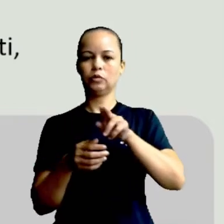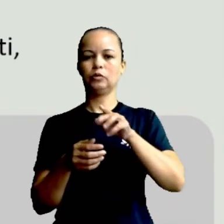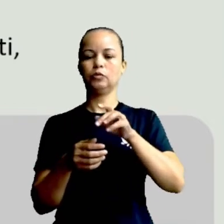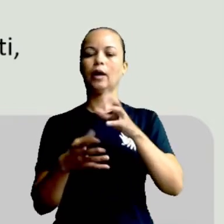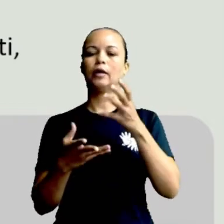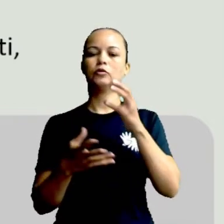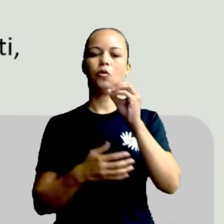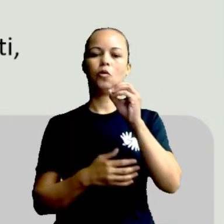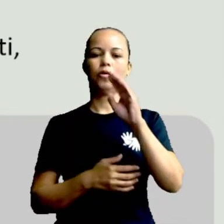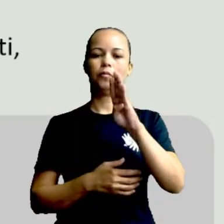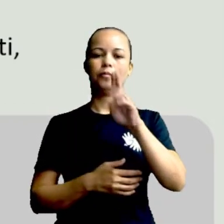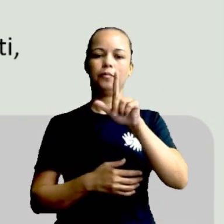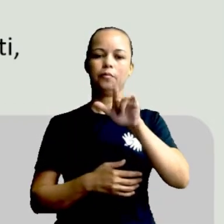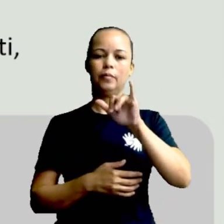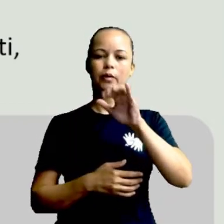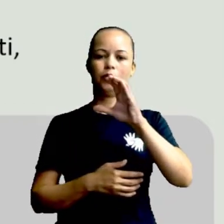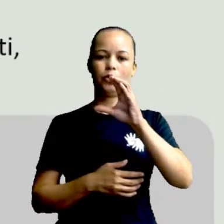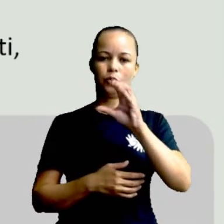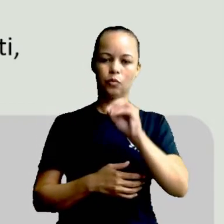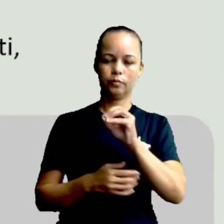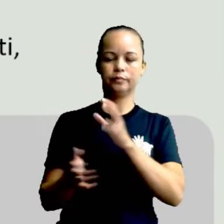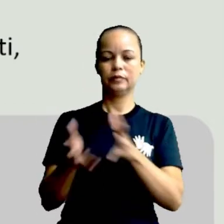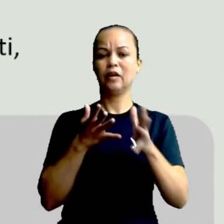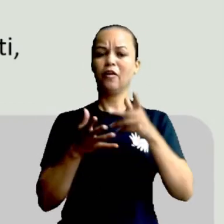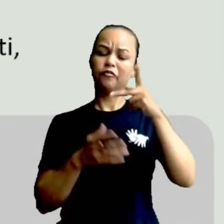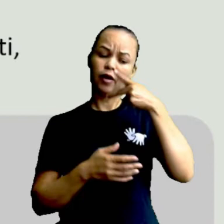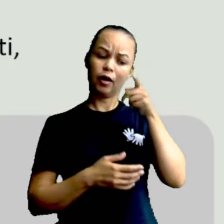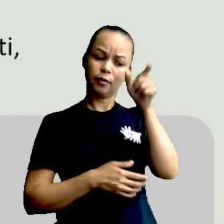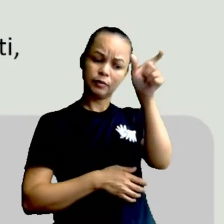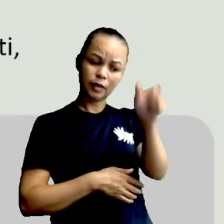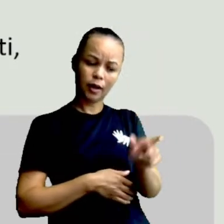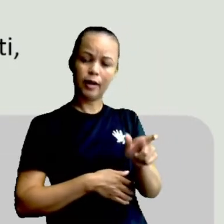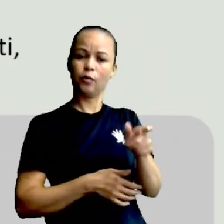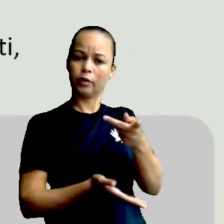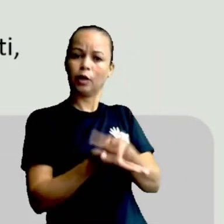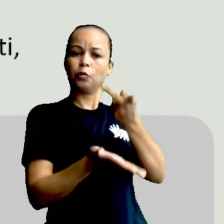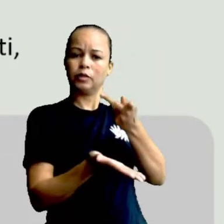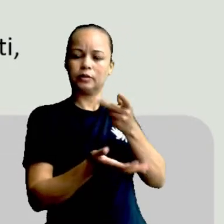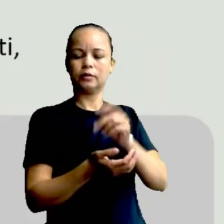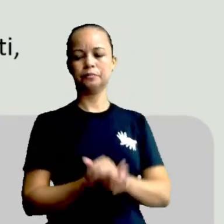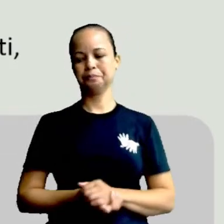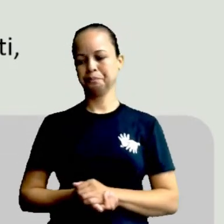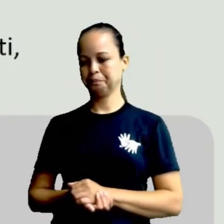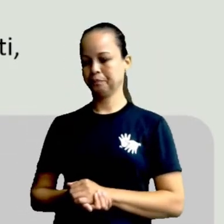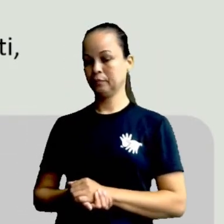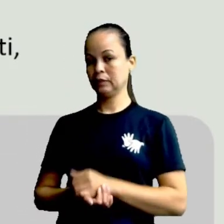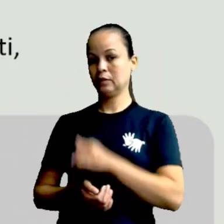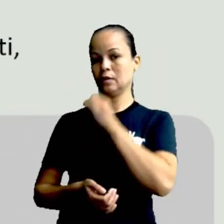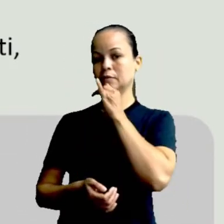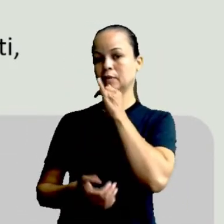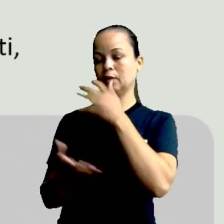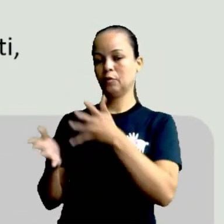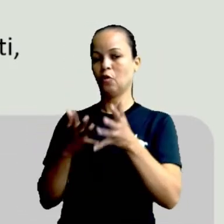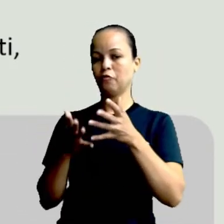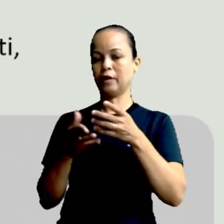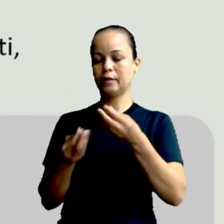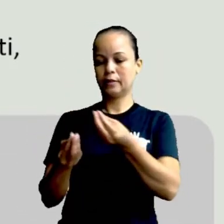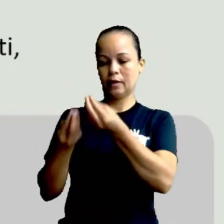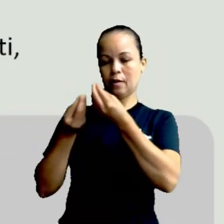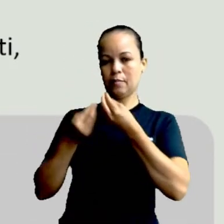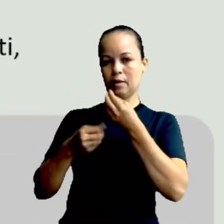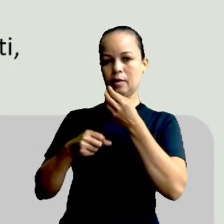tá Falamos a ela Sobre o ocorrido ofereceram a mim as